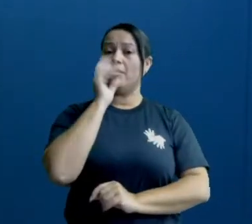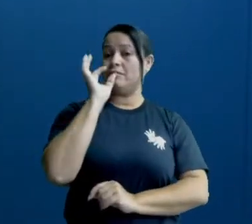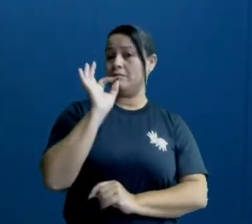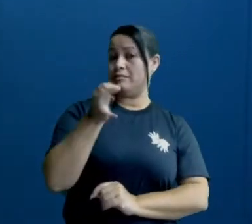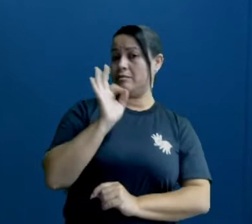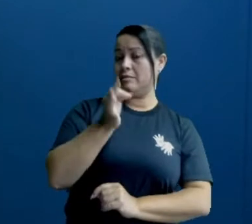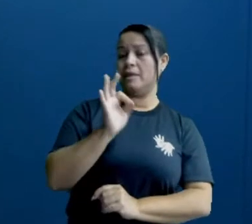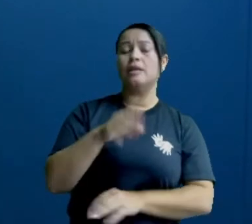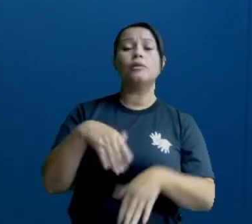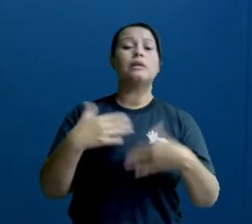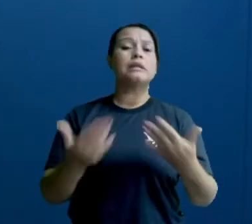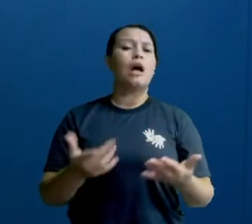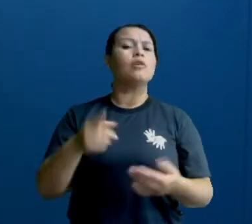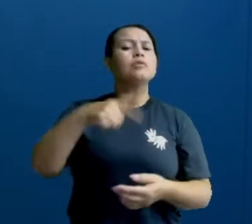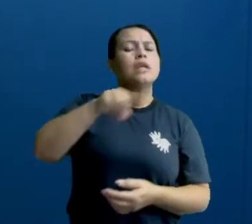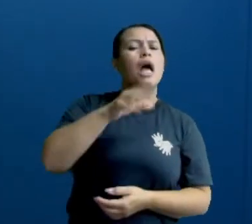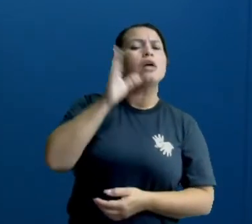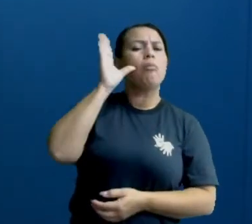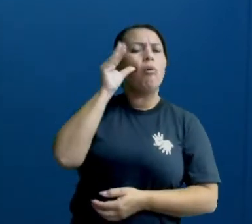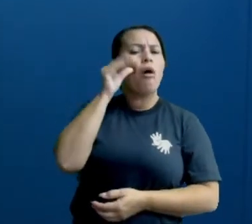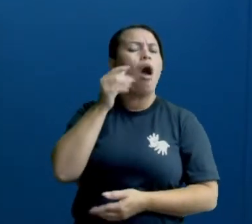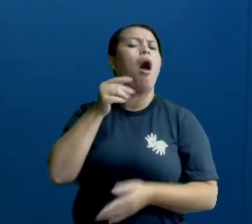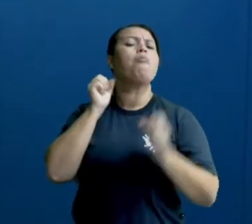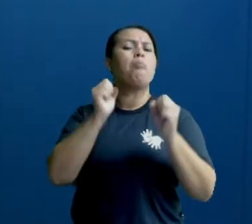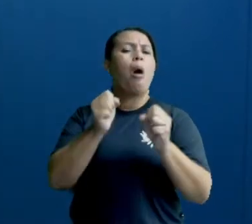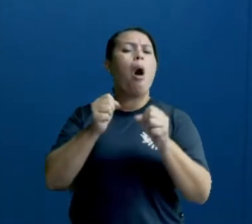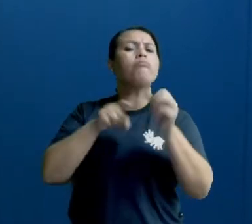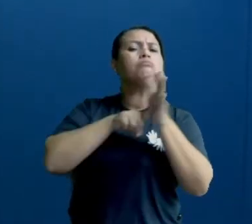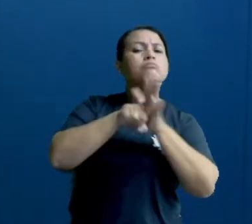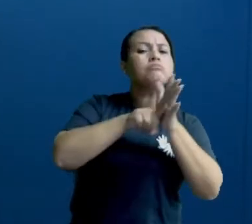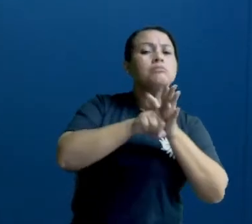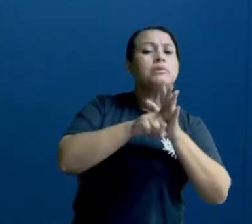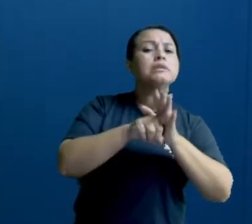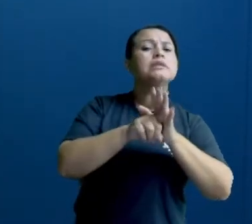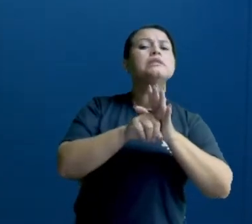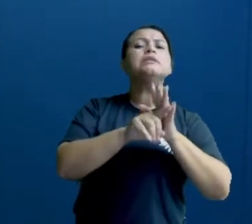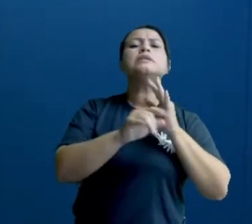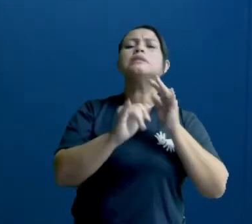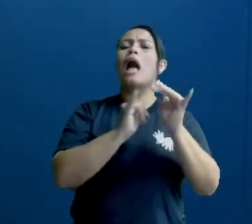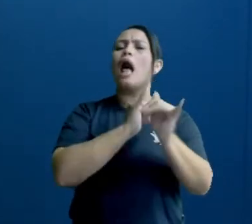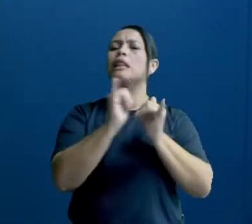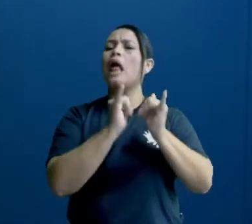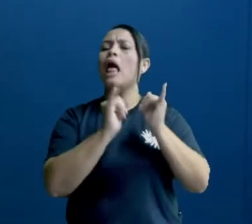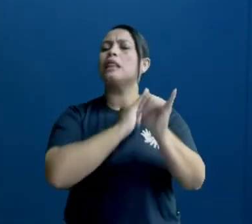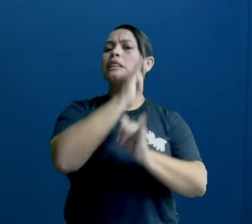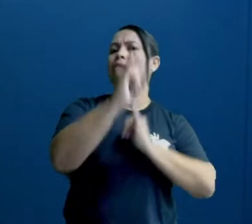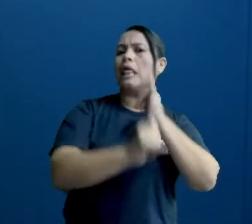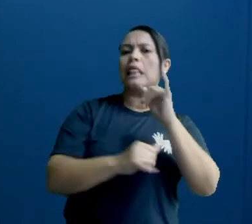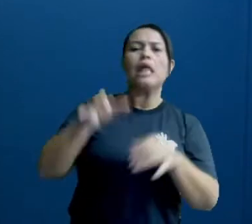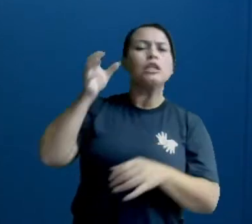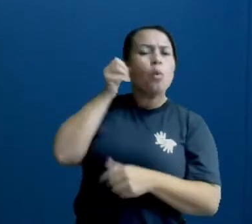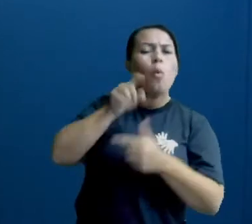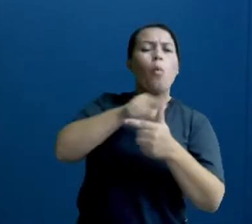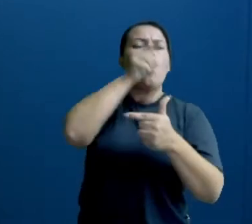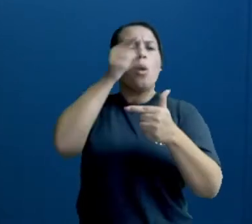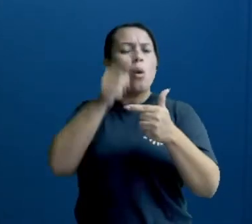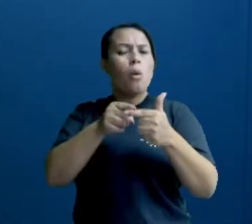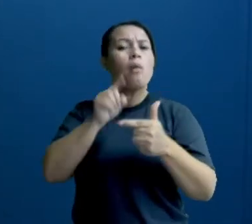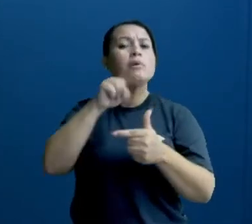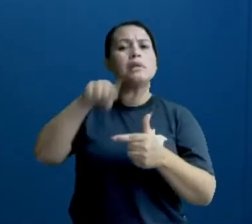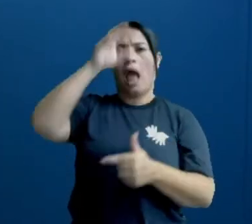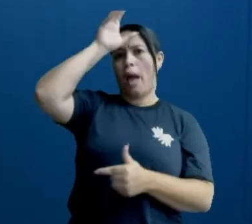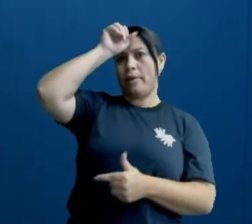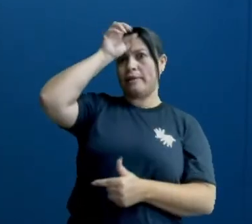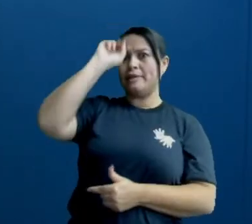Santo Antão. Tiver curiosidade, pesquisa lá na internet, escuta novamente. É sempre bom a gente se apropriar